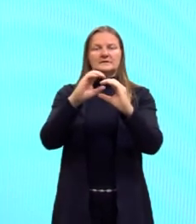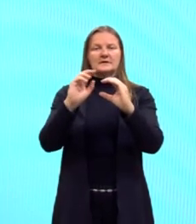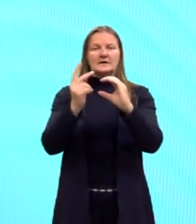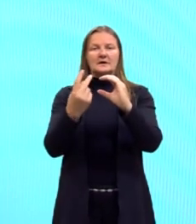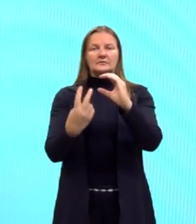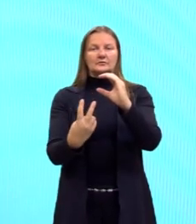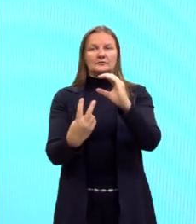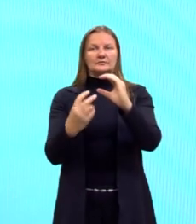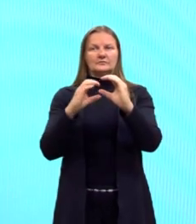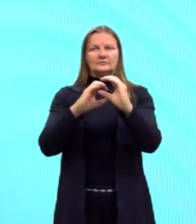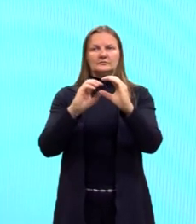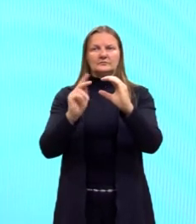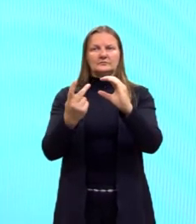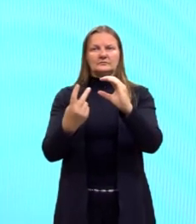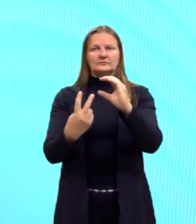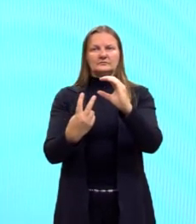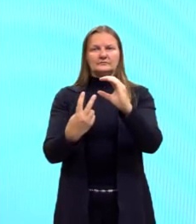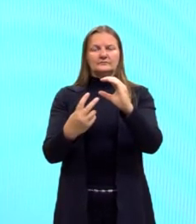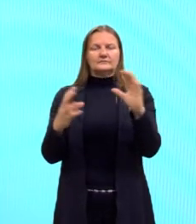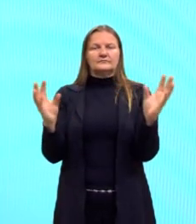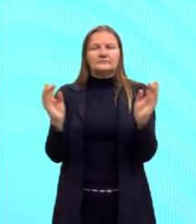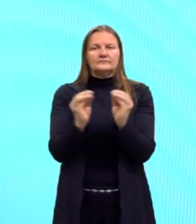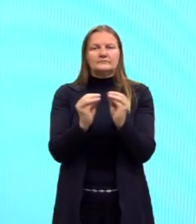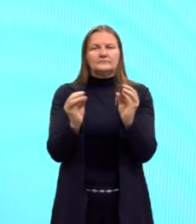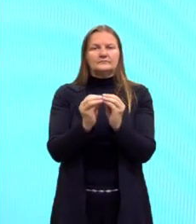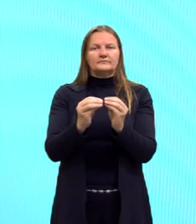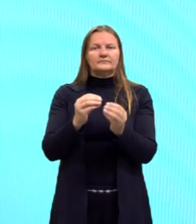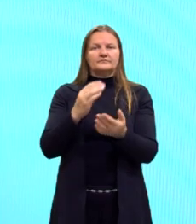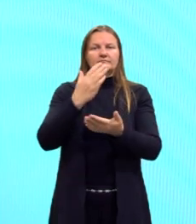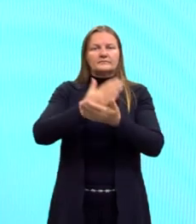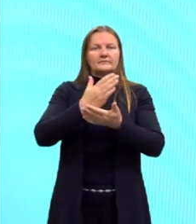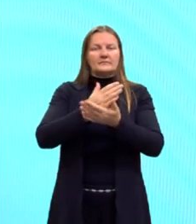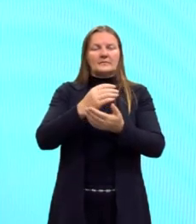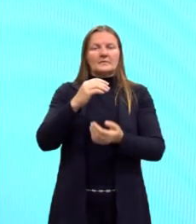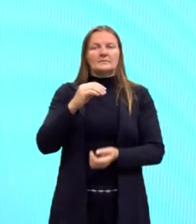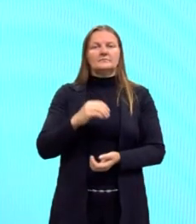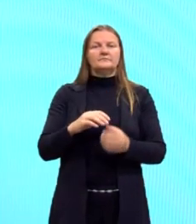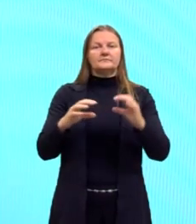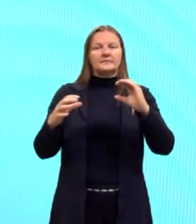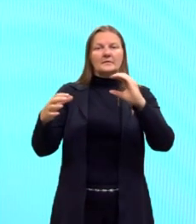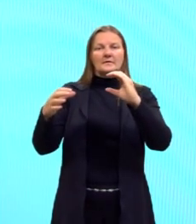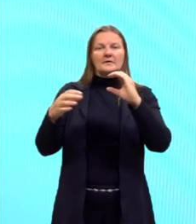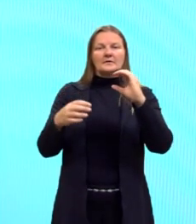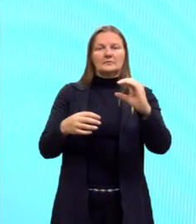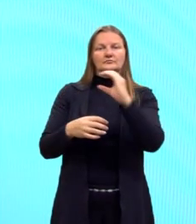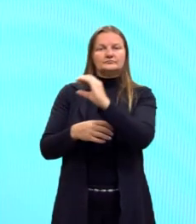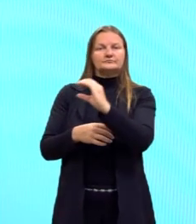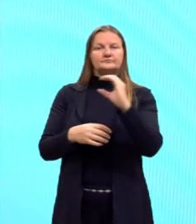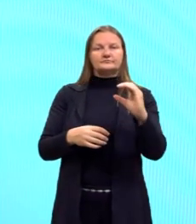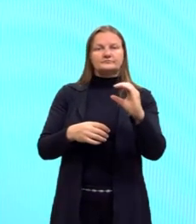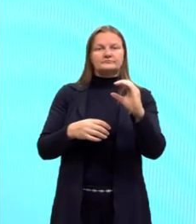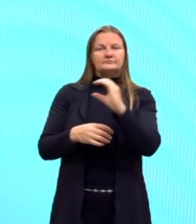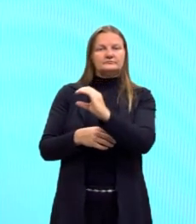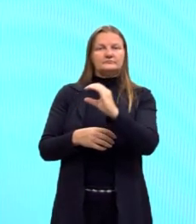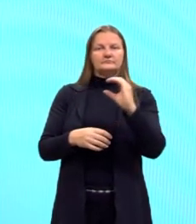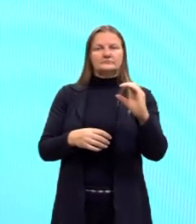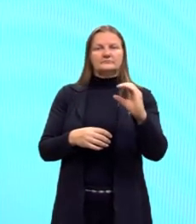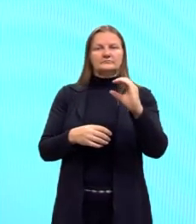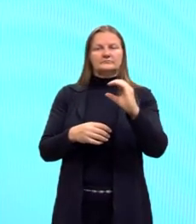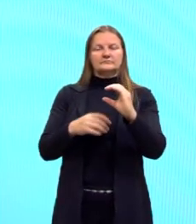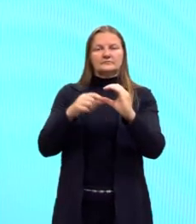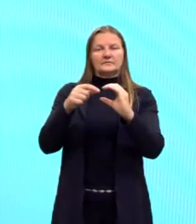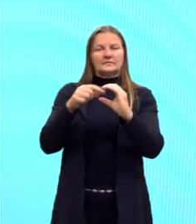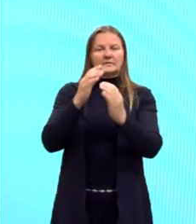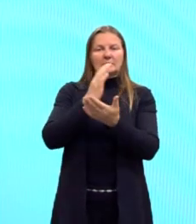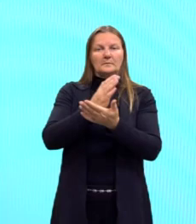CL que a gente juntou uns Termas na forma condensada são carbonos secundários porque ele se ligam a dois átomos de carbono ele tá